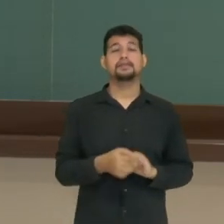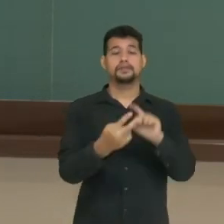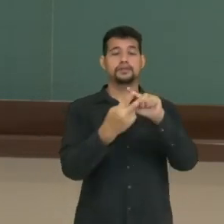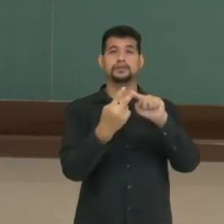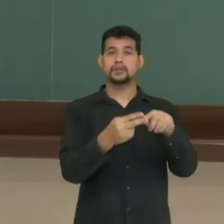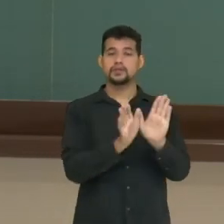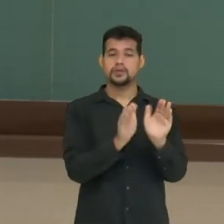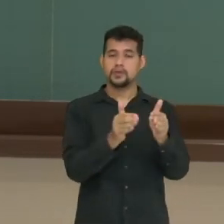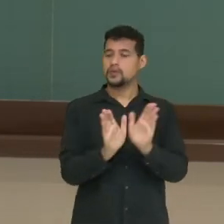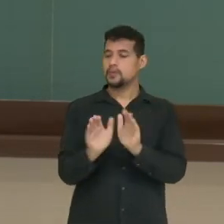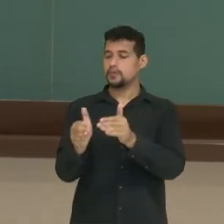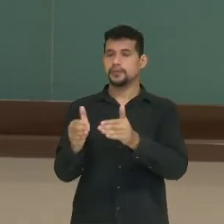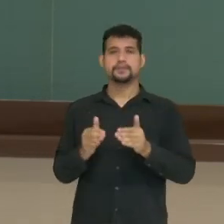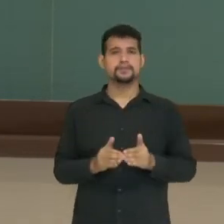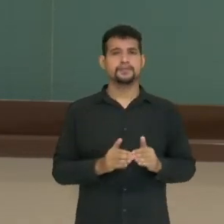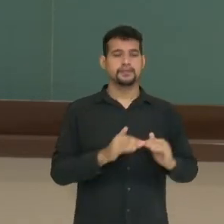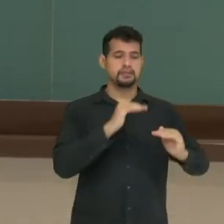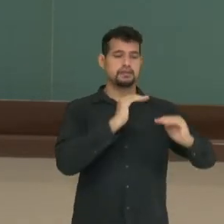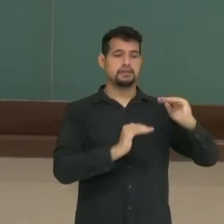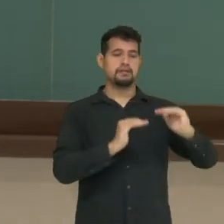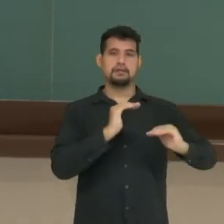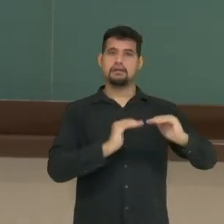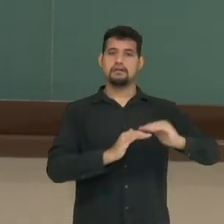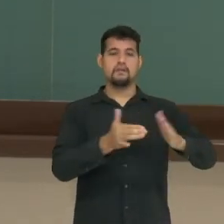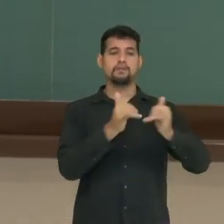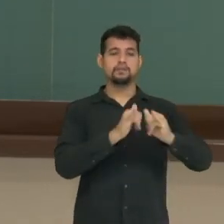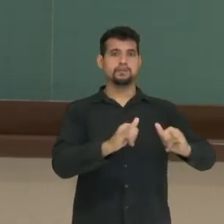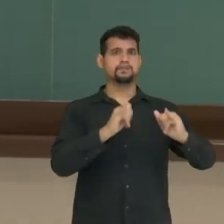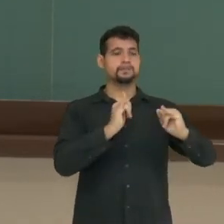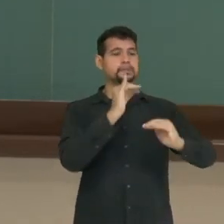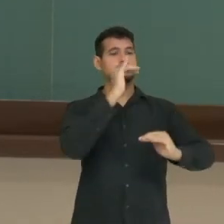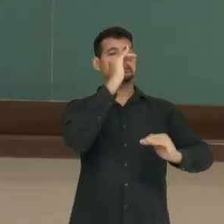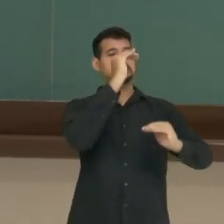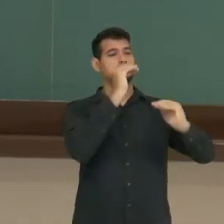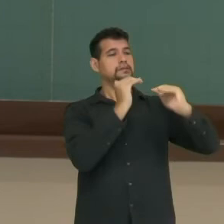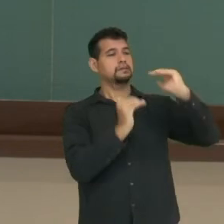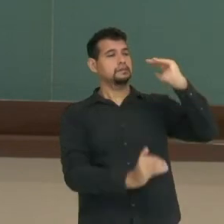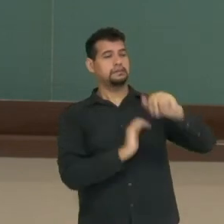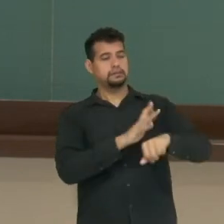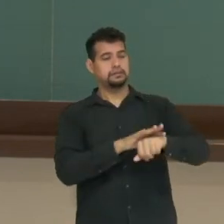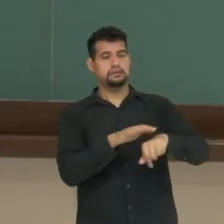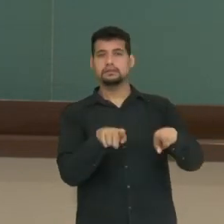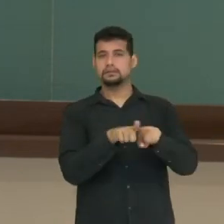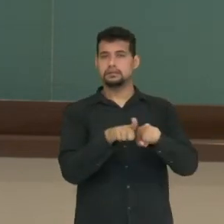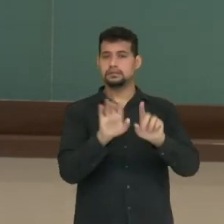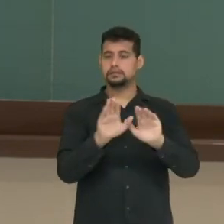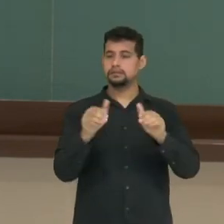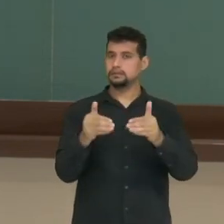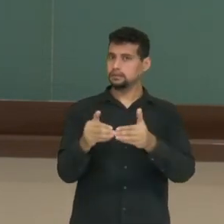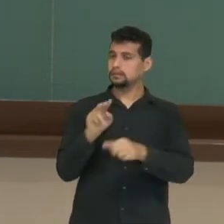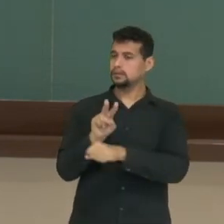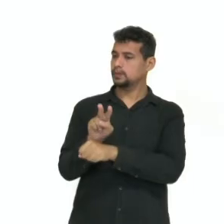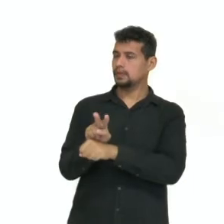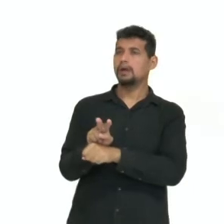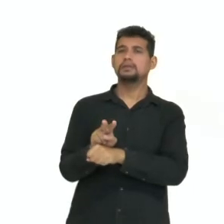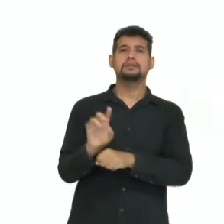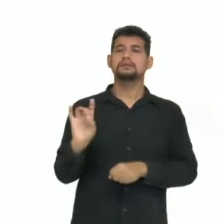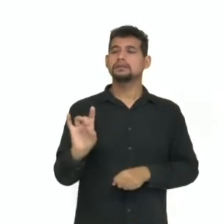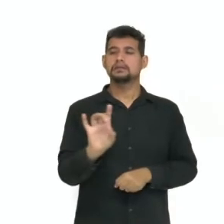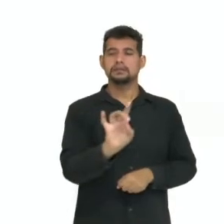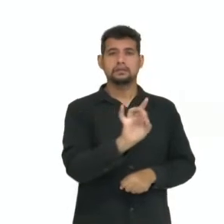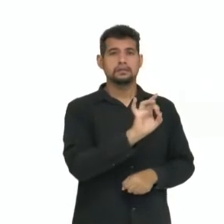grupos. Nível de propagação da doença e capacidade de atendimento da rede, cada um com peso